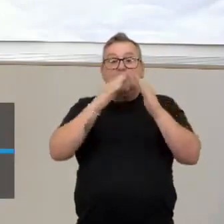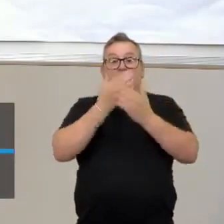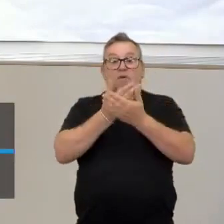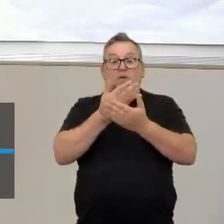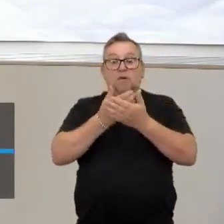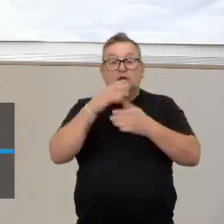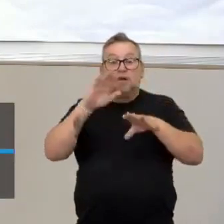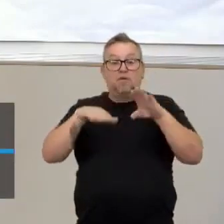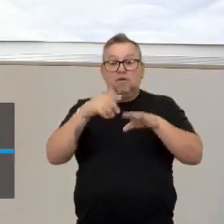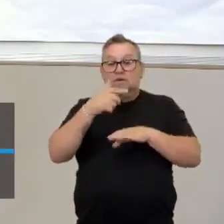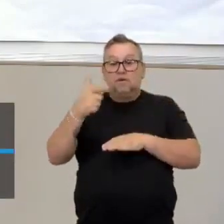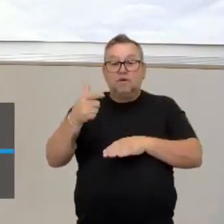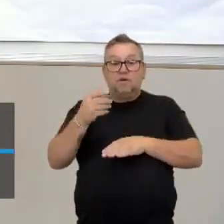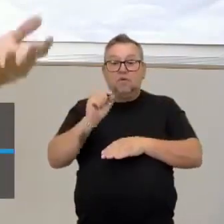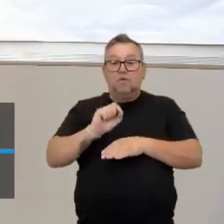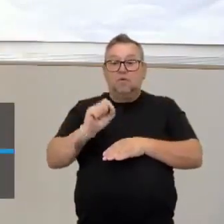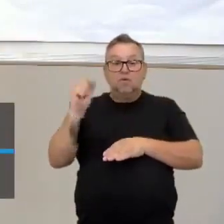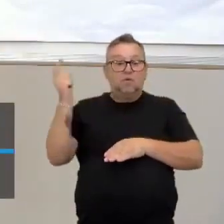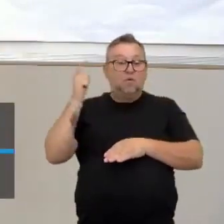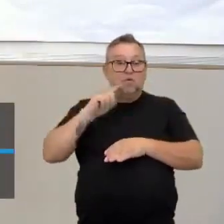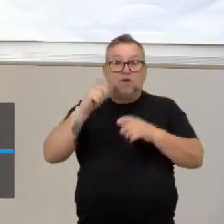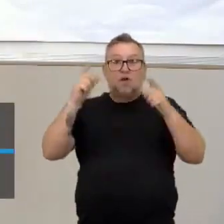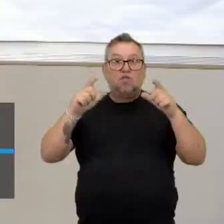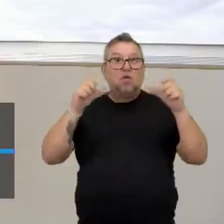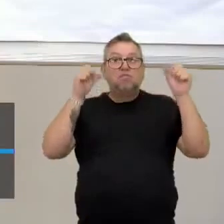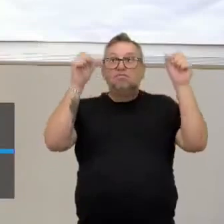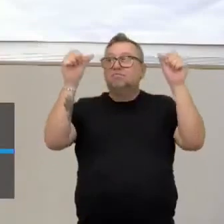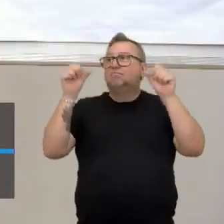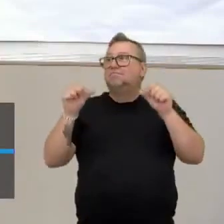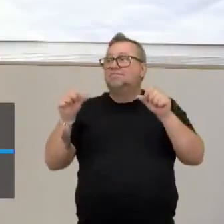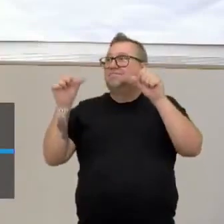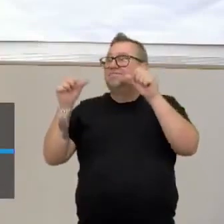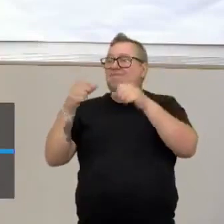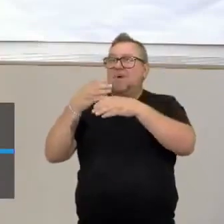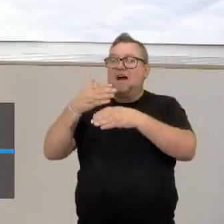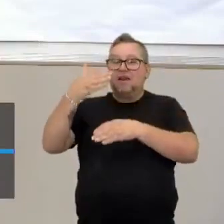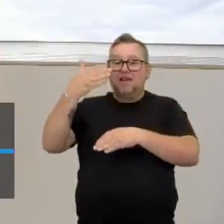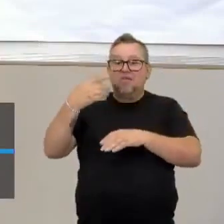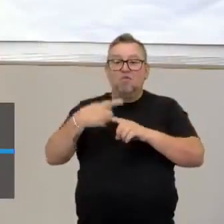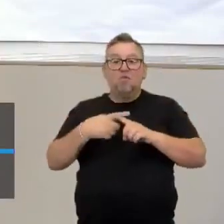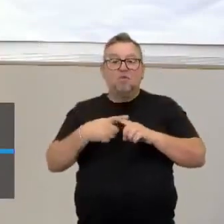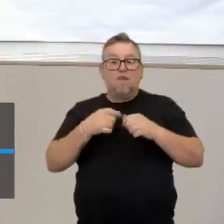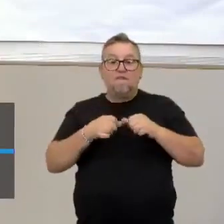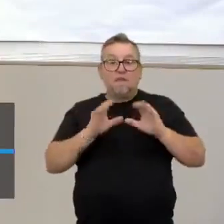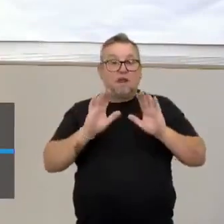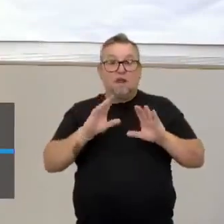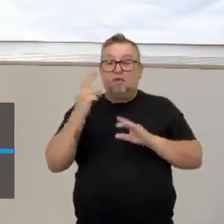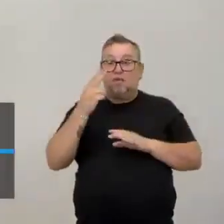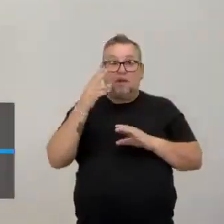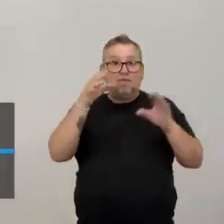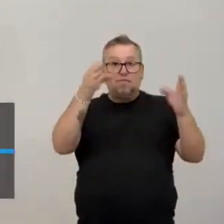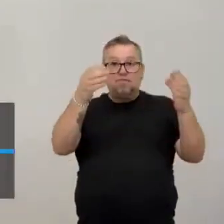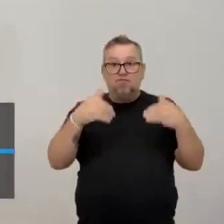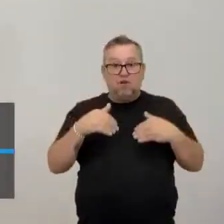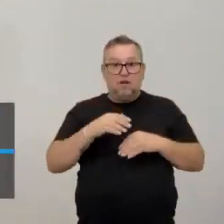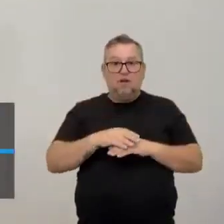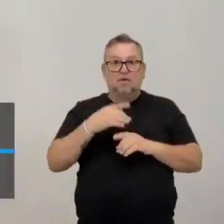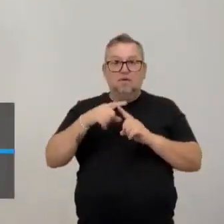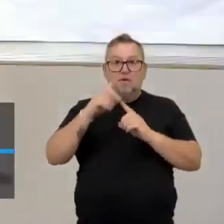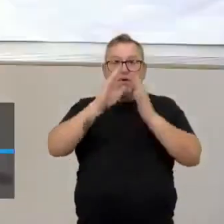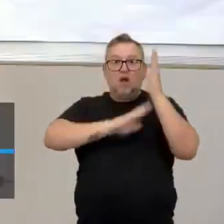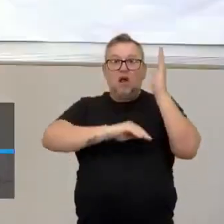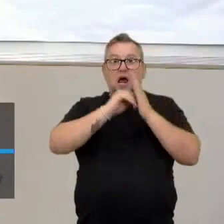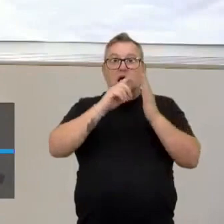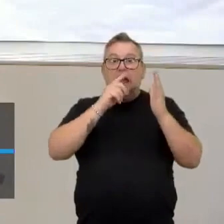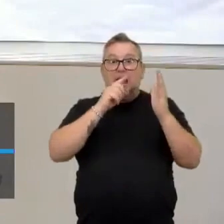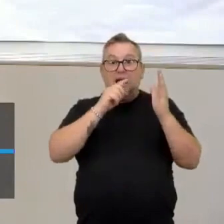às vezes não tem como, a gente não consegue achar uma parede para a gente fazer o trabalho. Porque ele fica meio permanente, não dá para você tirar depois, porque você usa cola e